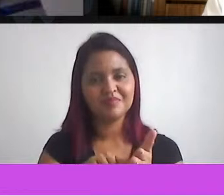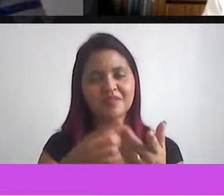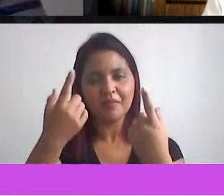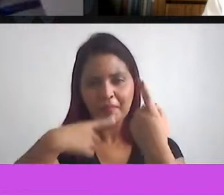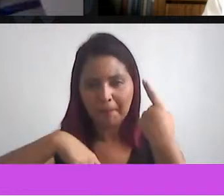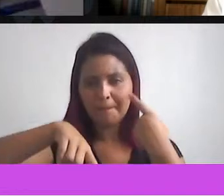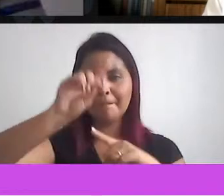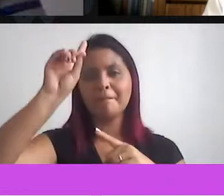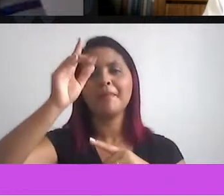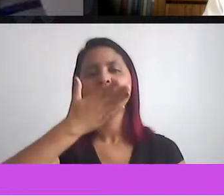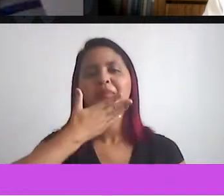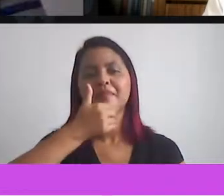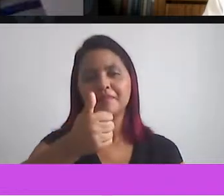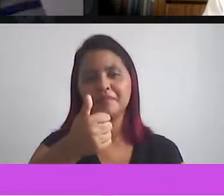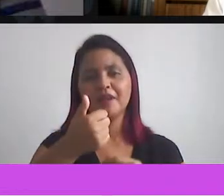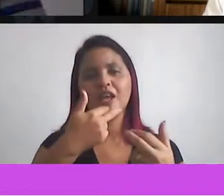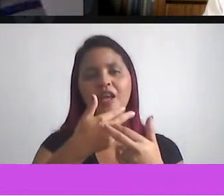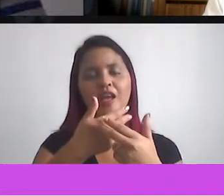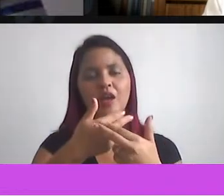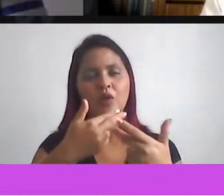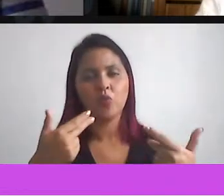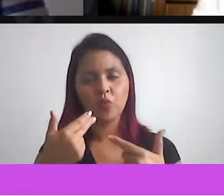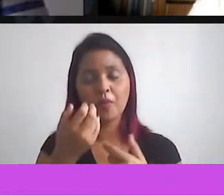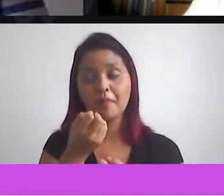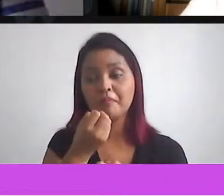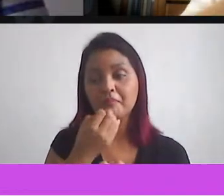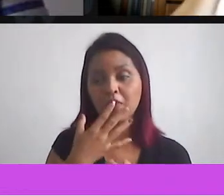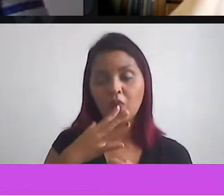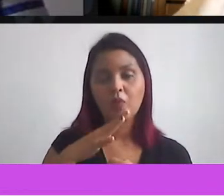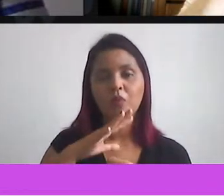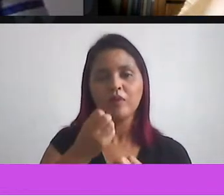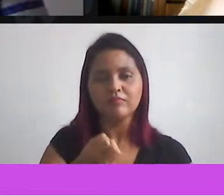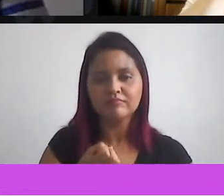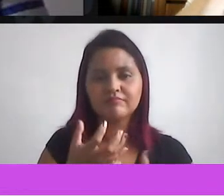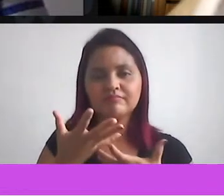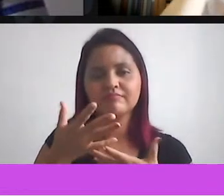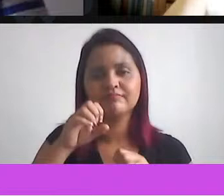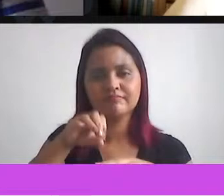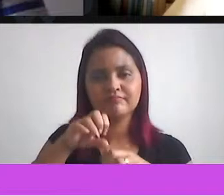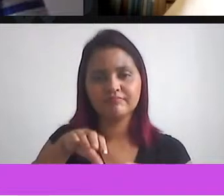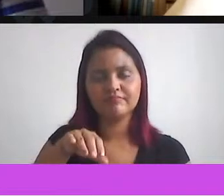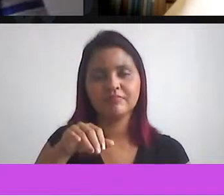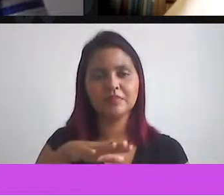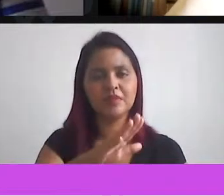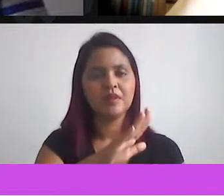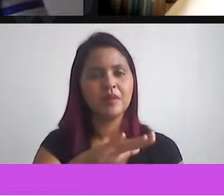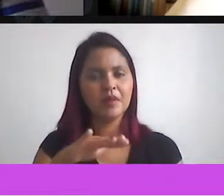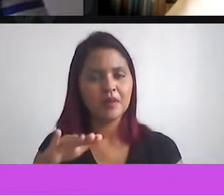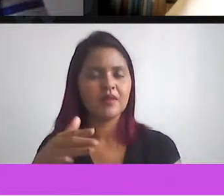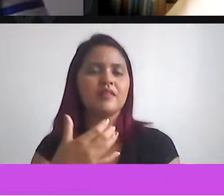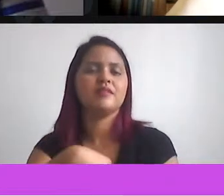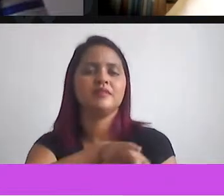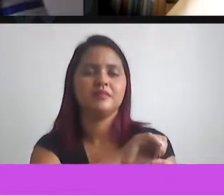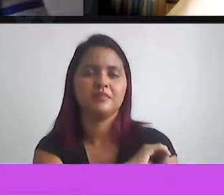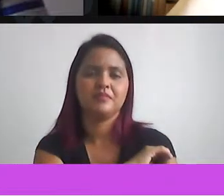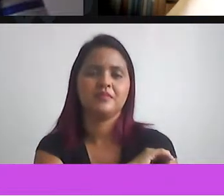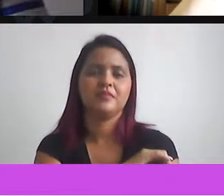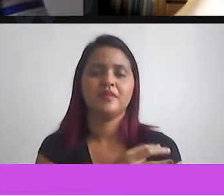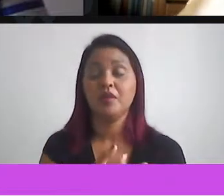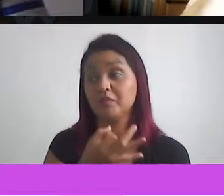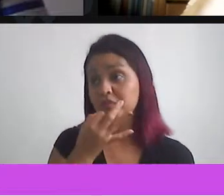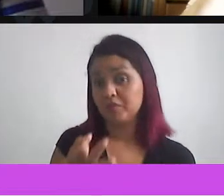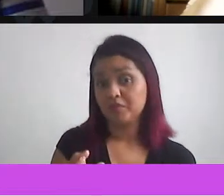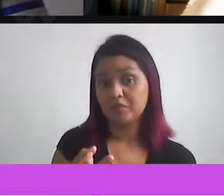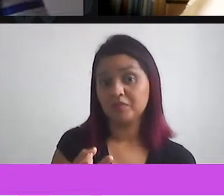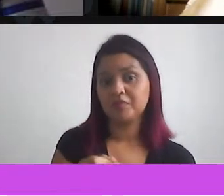melhoria das condições do ensino básico também, né? O que, que eu acho sobre a diversidade de pessoas, como podemos lidar